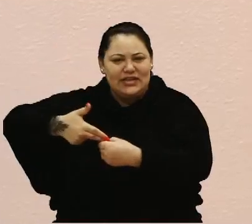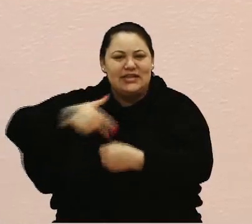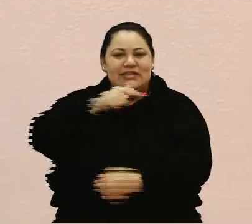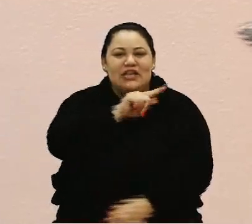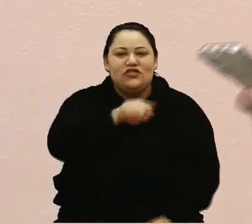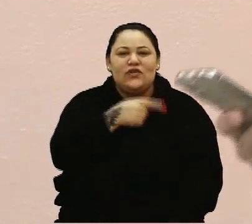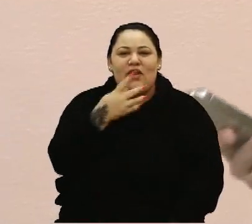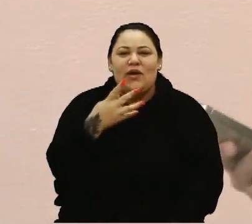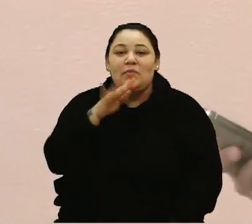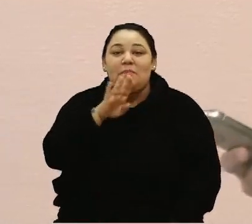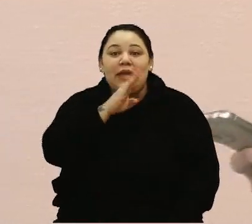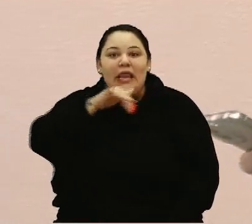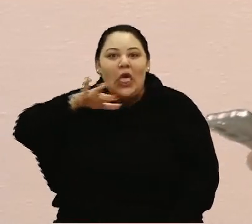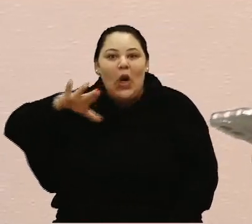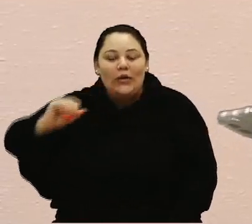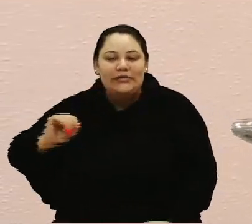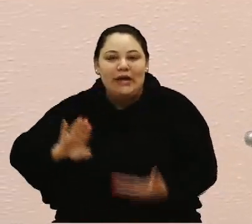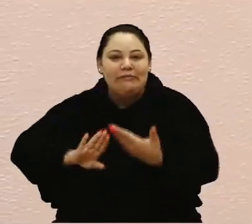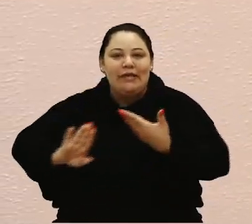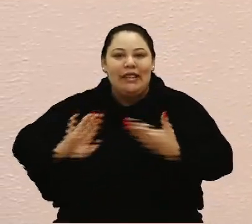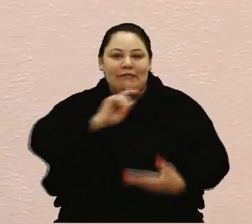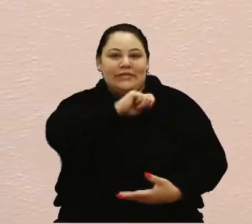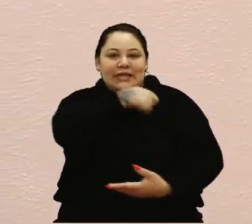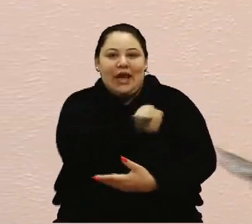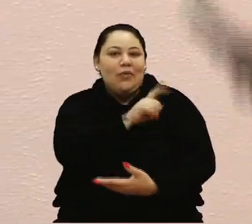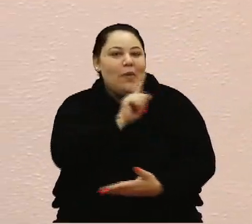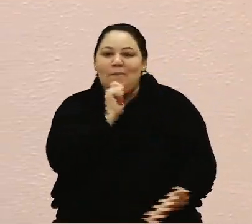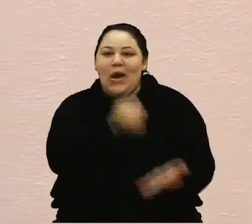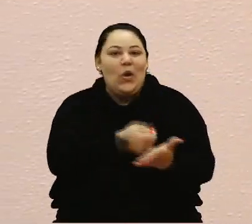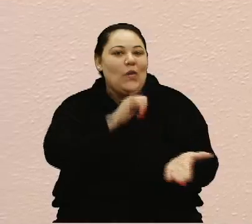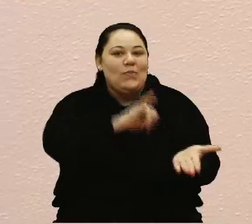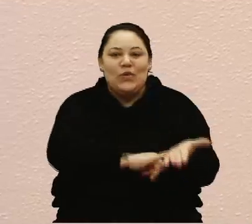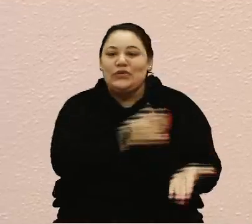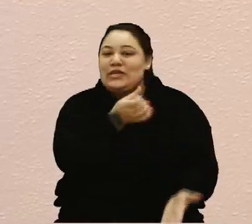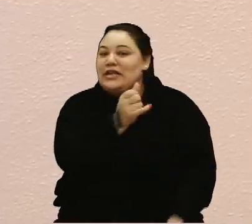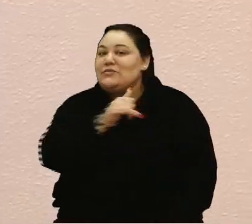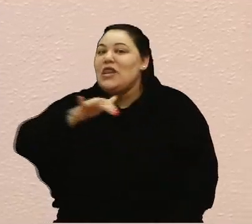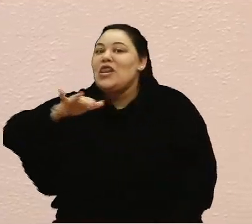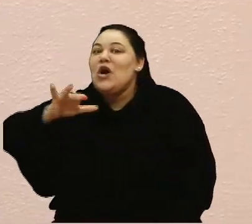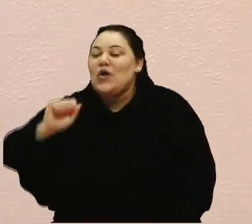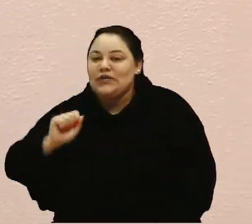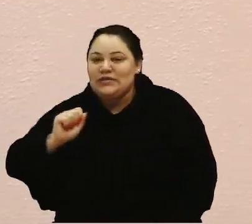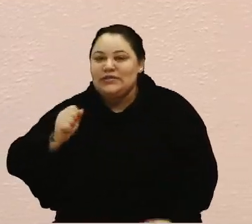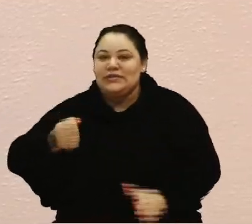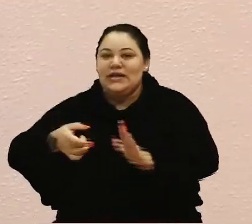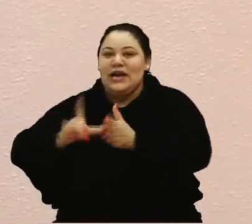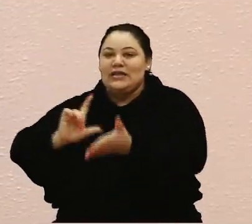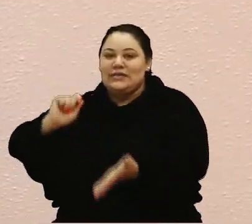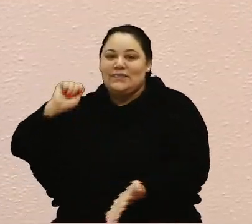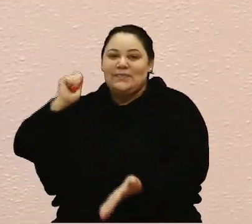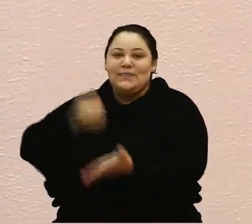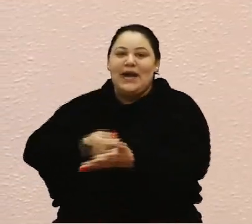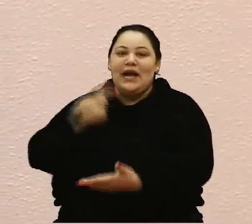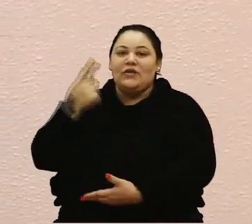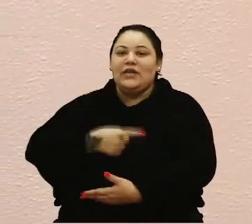bilhões, renúncias fiscais 100 bilhões, antecipação do 13º.